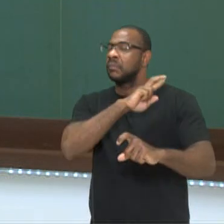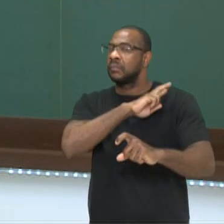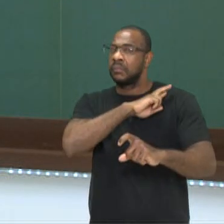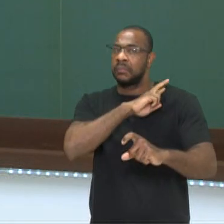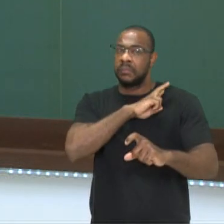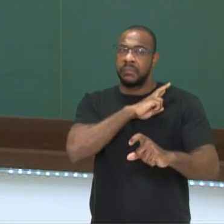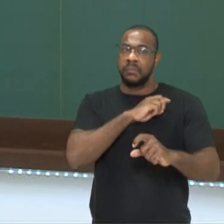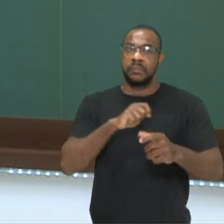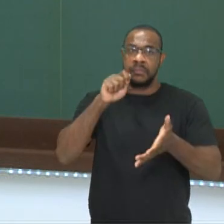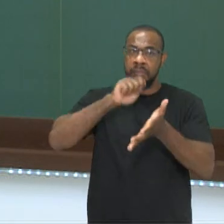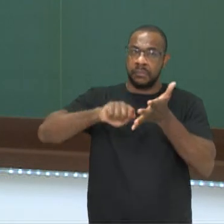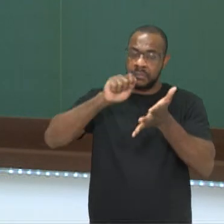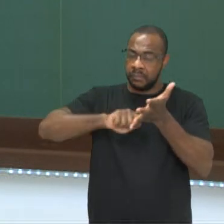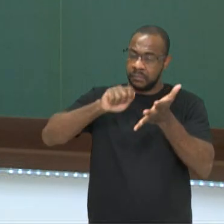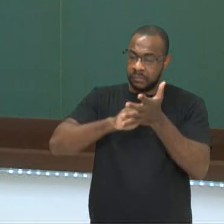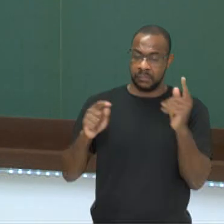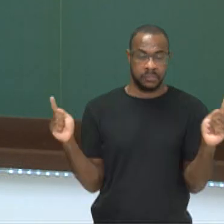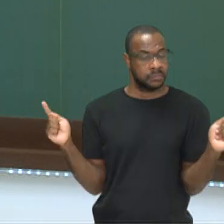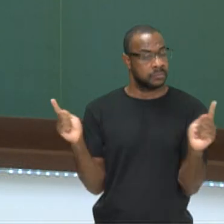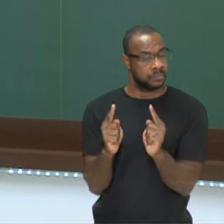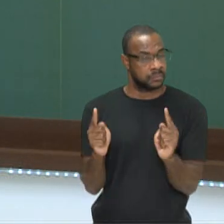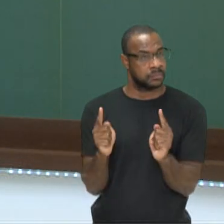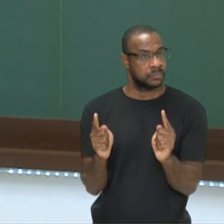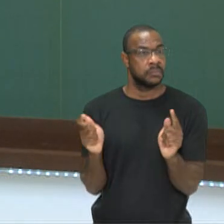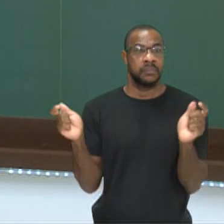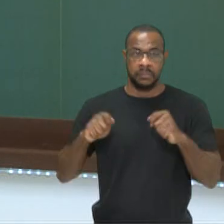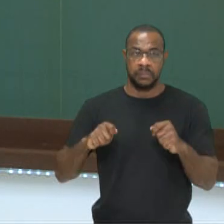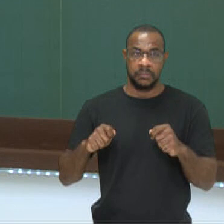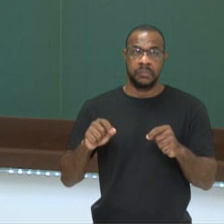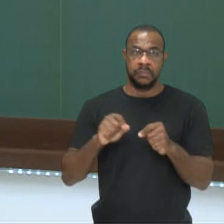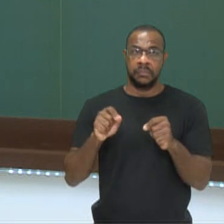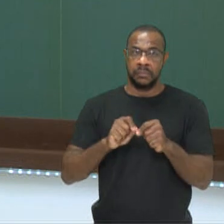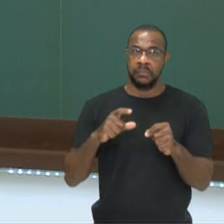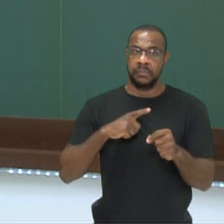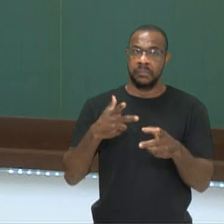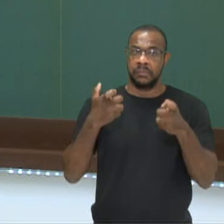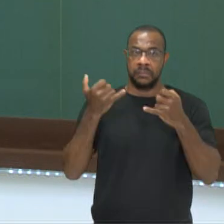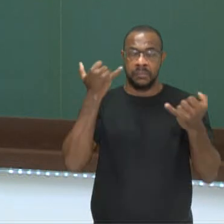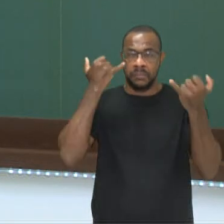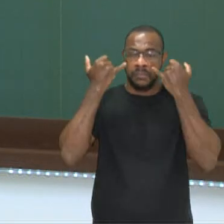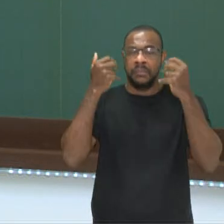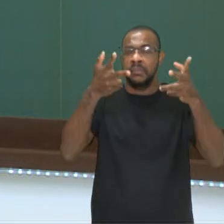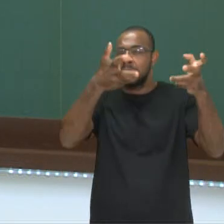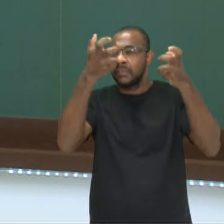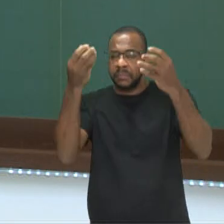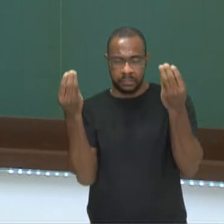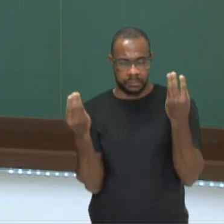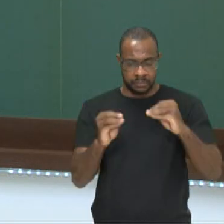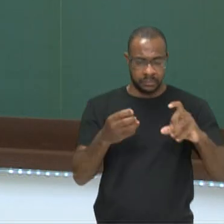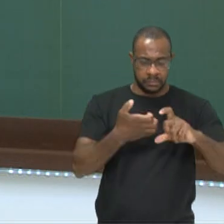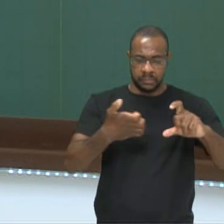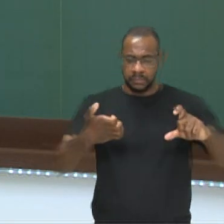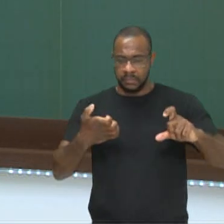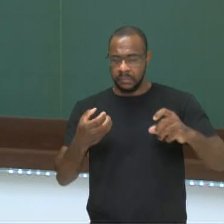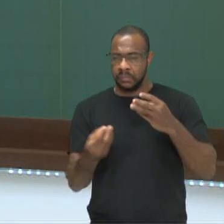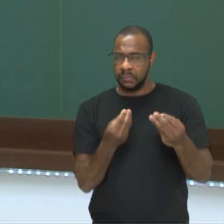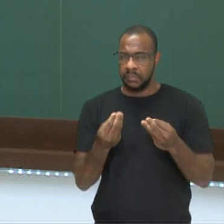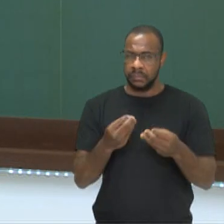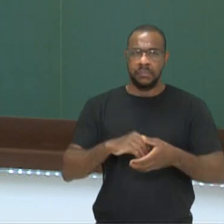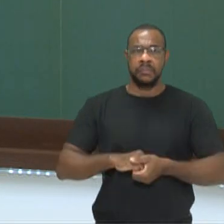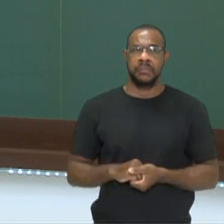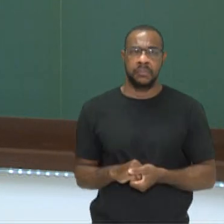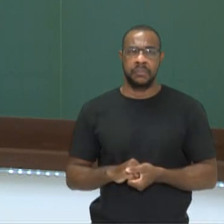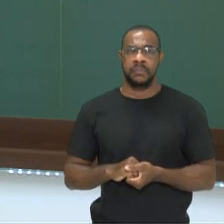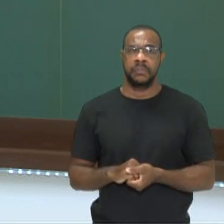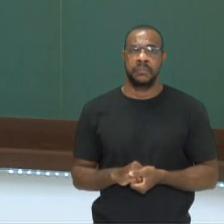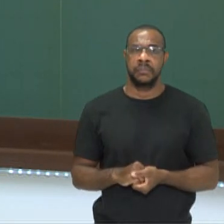grau, escrita na forma reduzida, que se pode obter com os dados desse problema? Identifique os seus